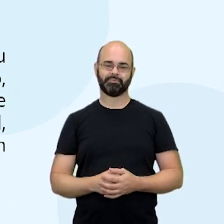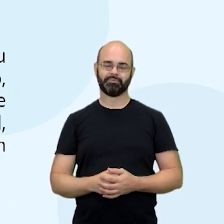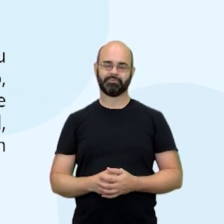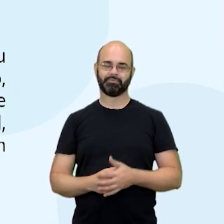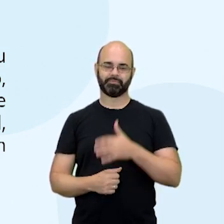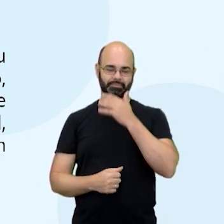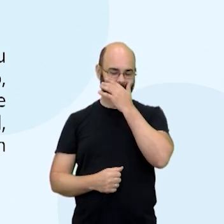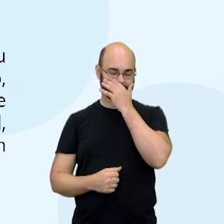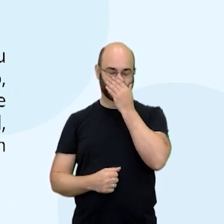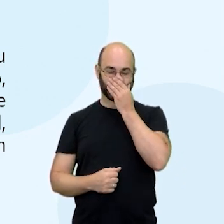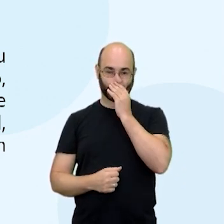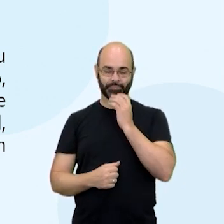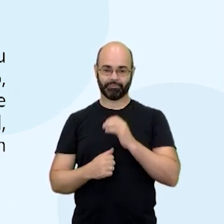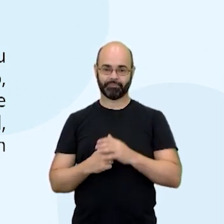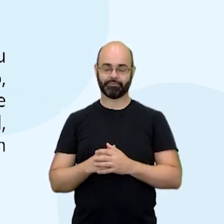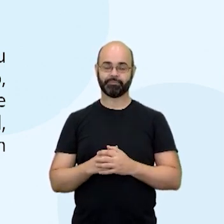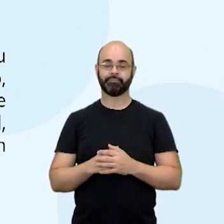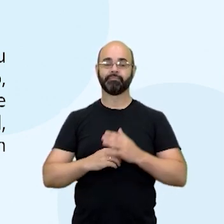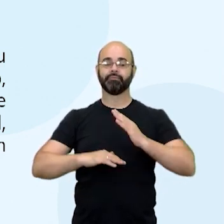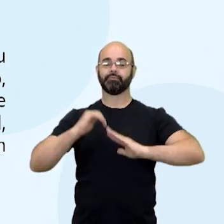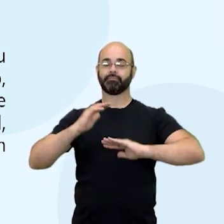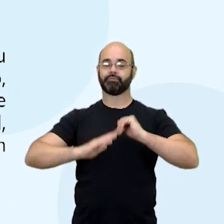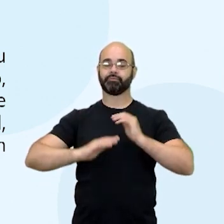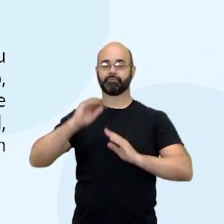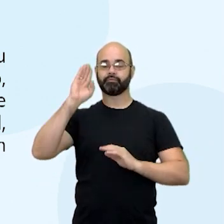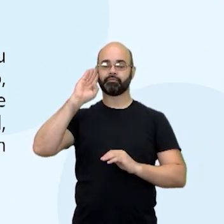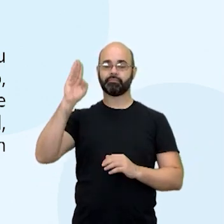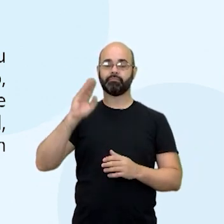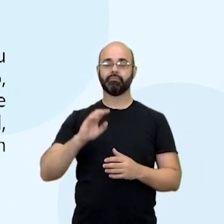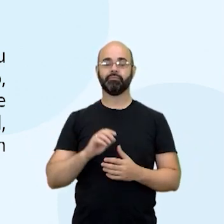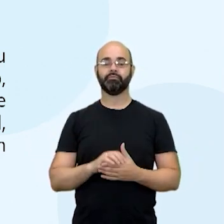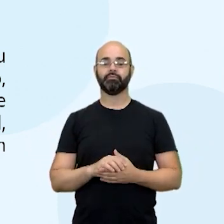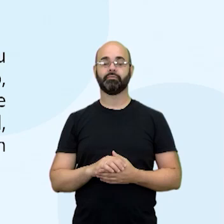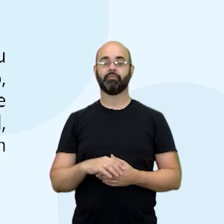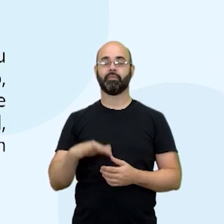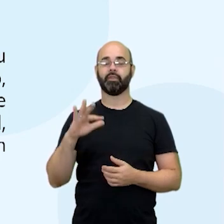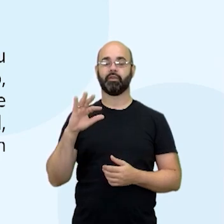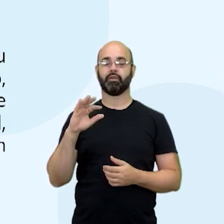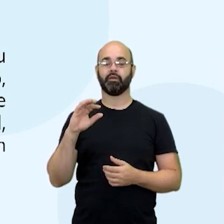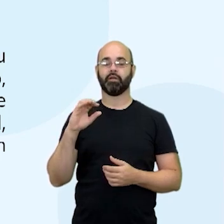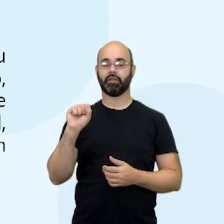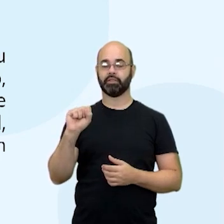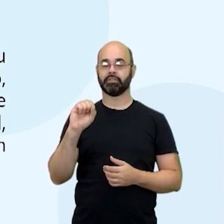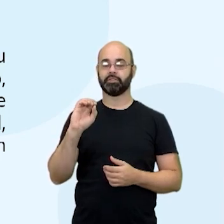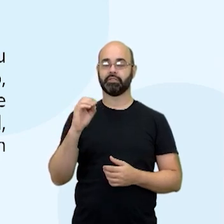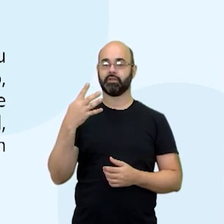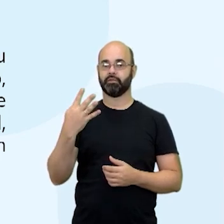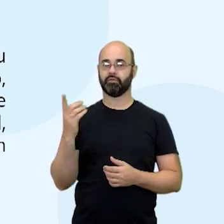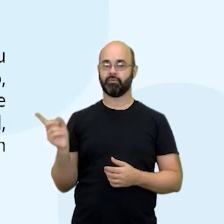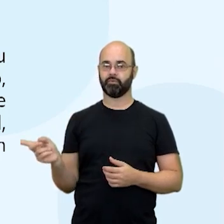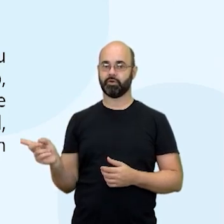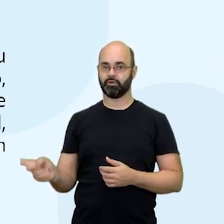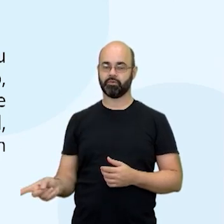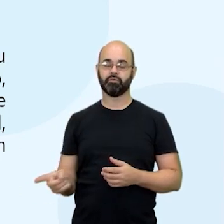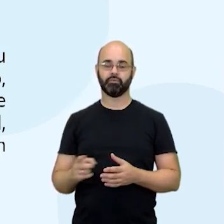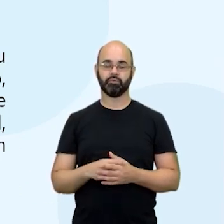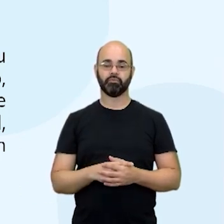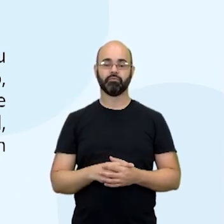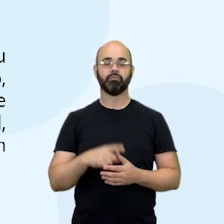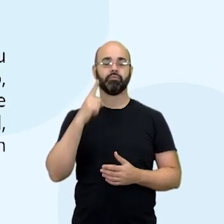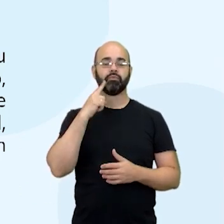eixo estruturante, é a S04, reconhecer produtos e processos criativos por meio